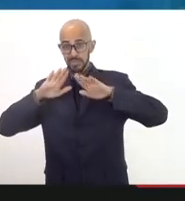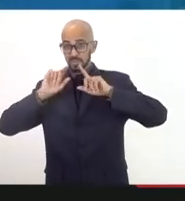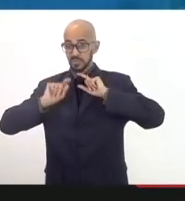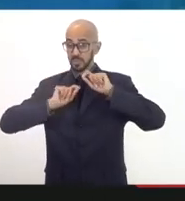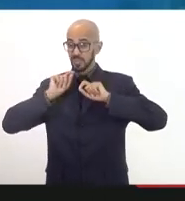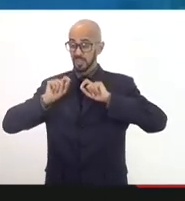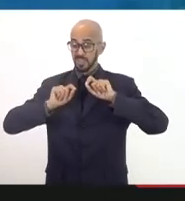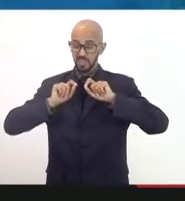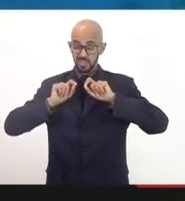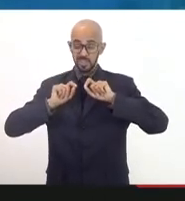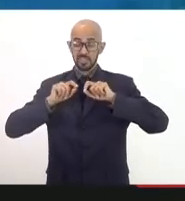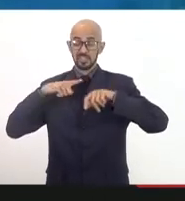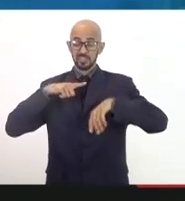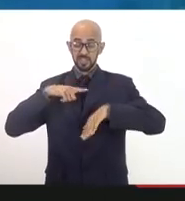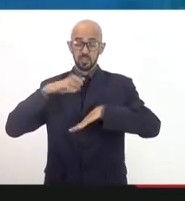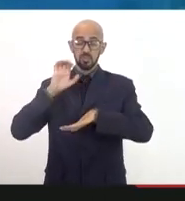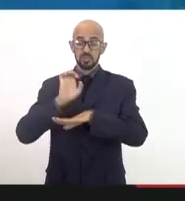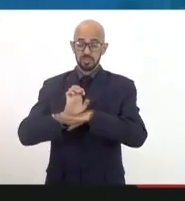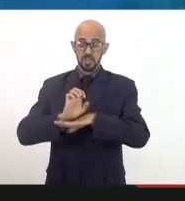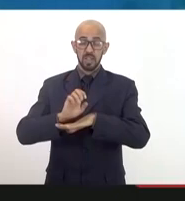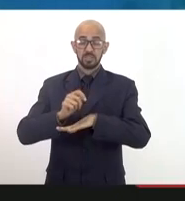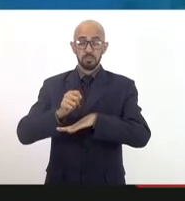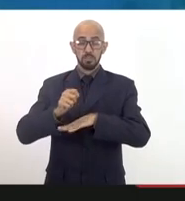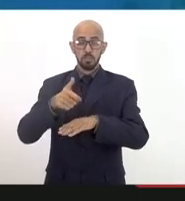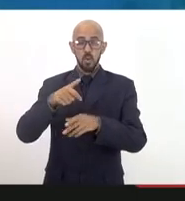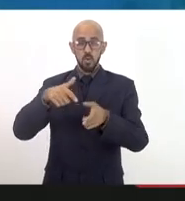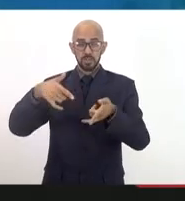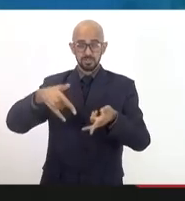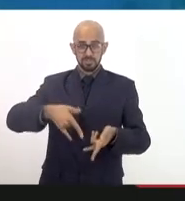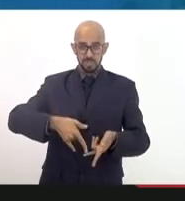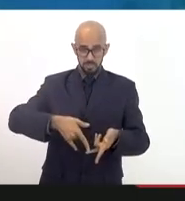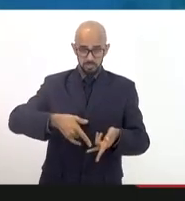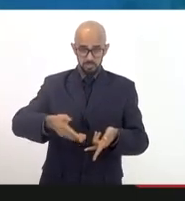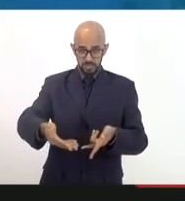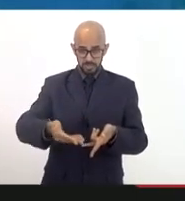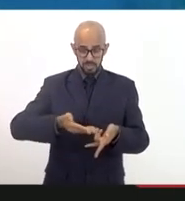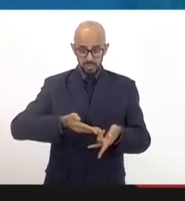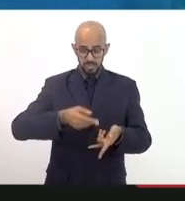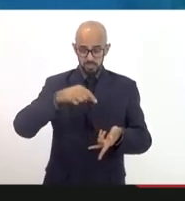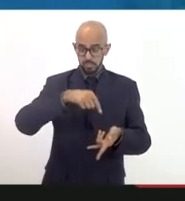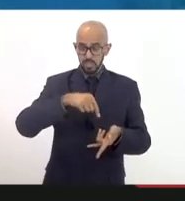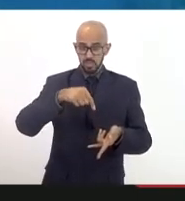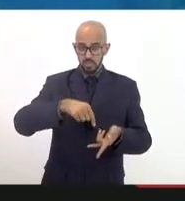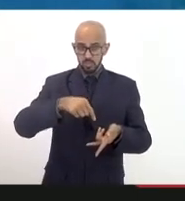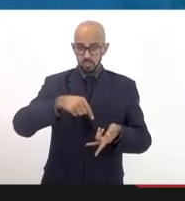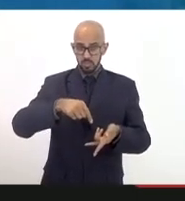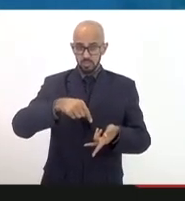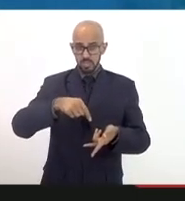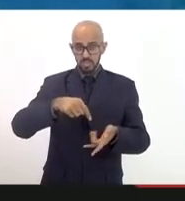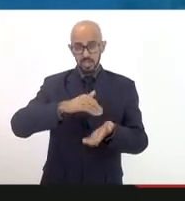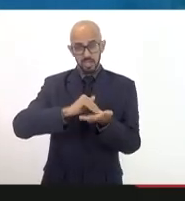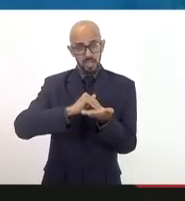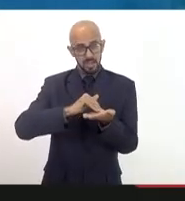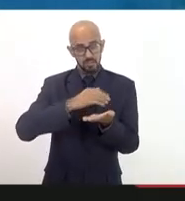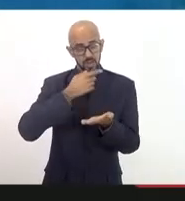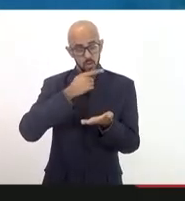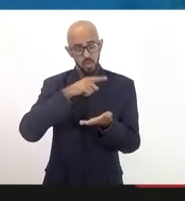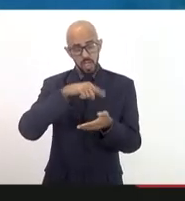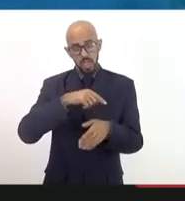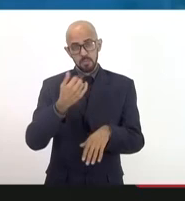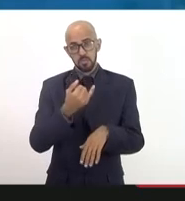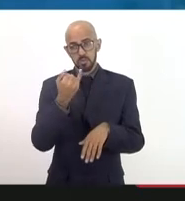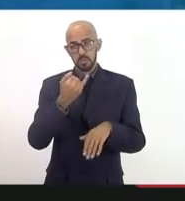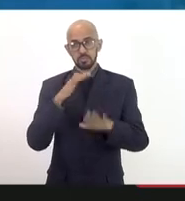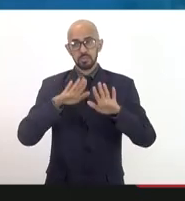um estado em que temos poucos leitos para esse atendimento, a dificuldade de leitos, como falou o secretário, é muito importante, mas nós temos que trabalhar em